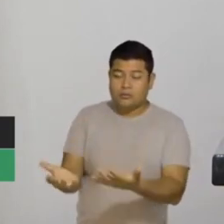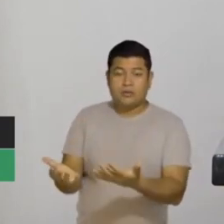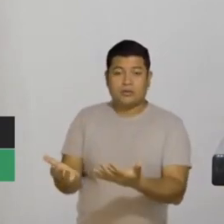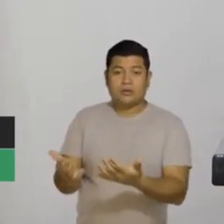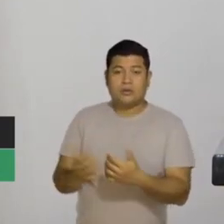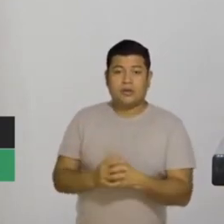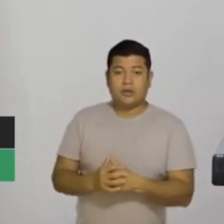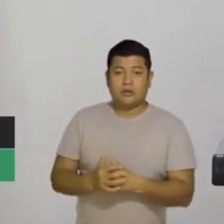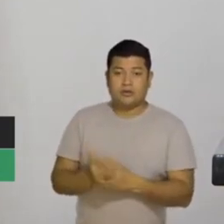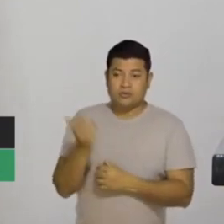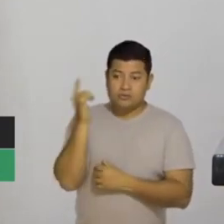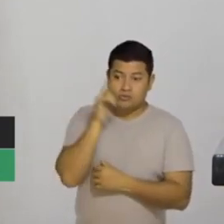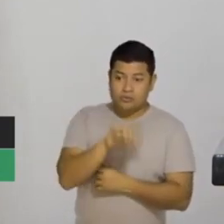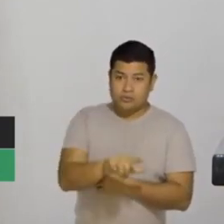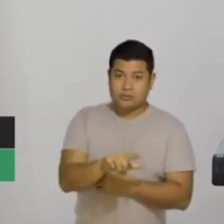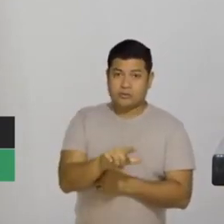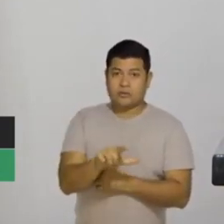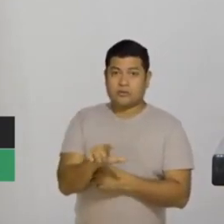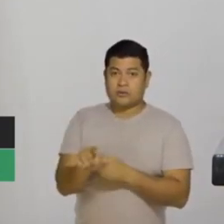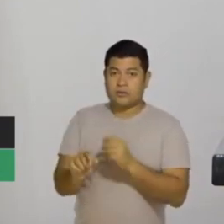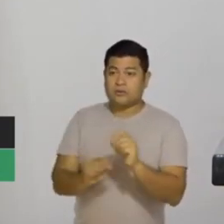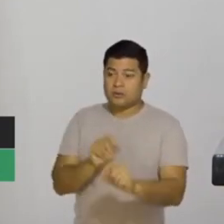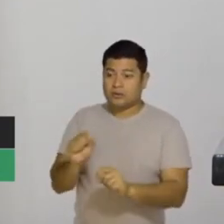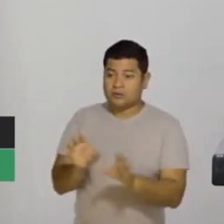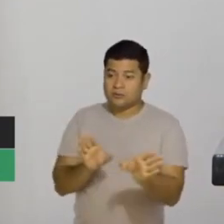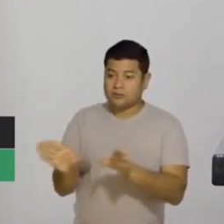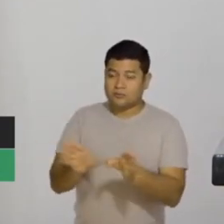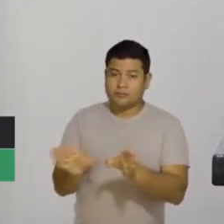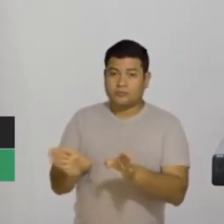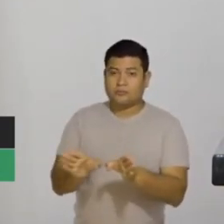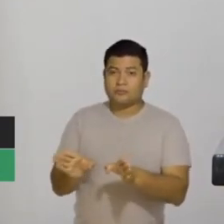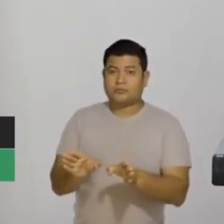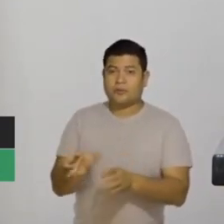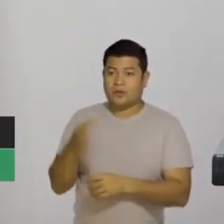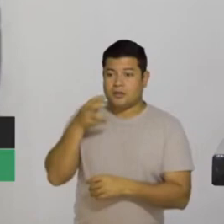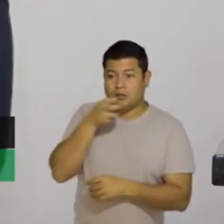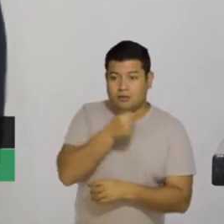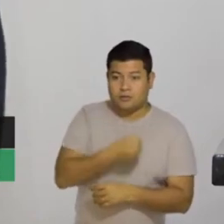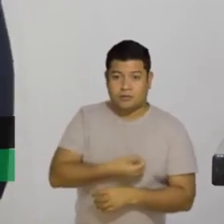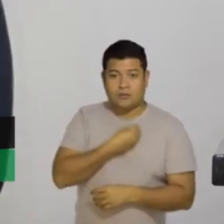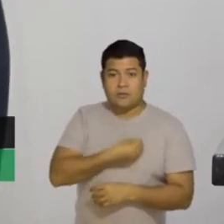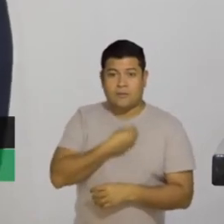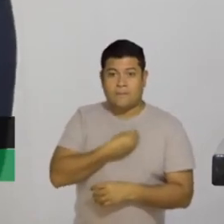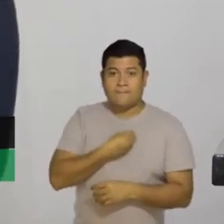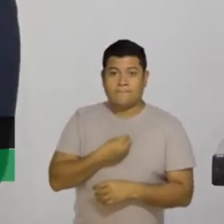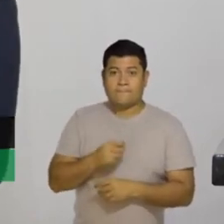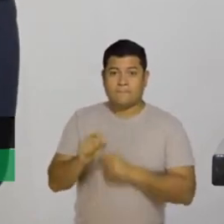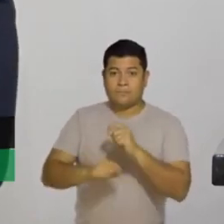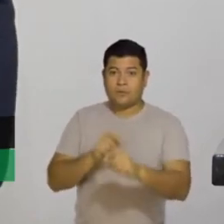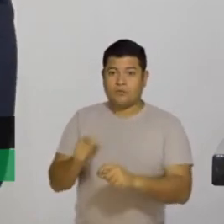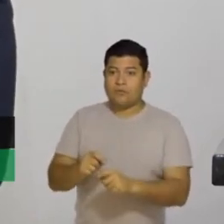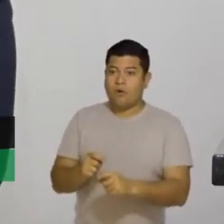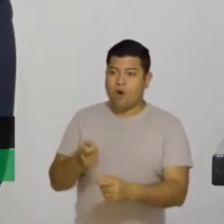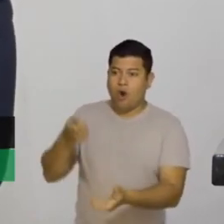possa viabilizar o acesso que vai salvar vidas e salvar patrimônios, eu vou cobrar algo.